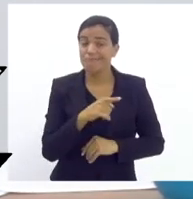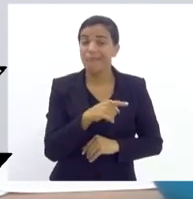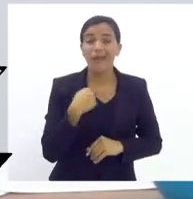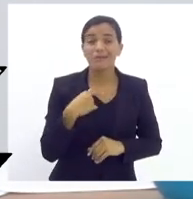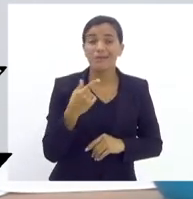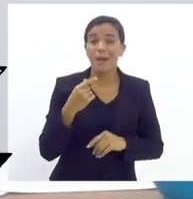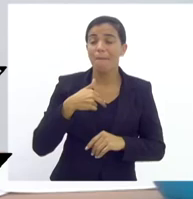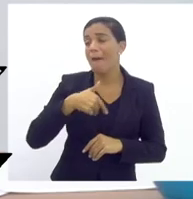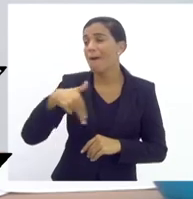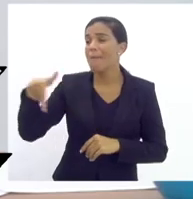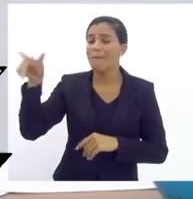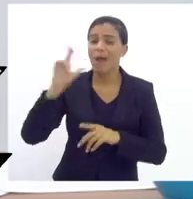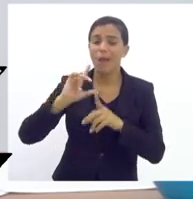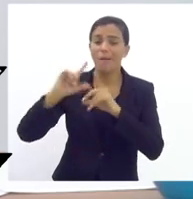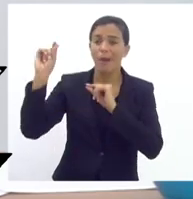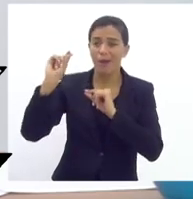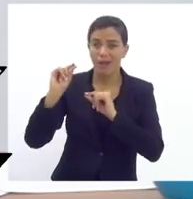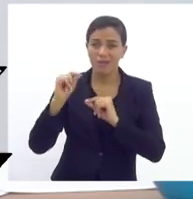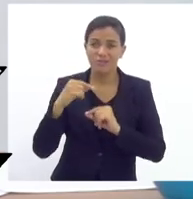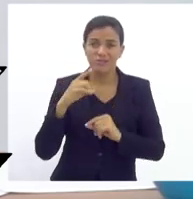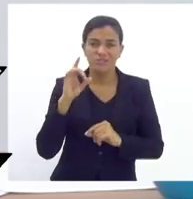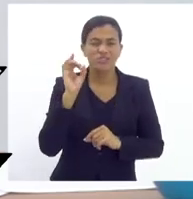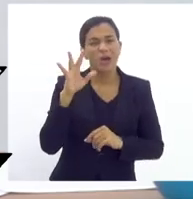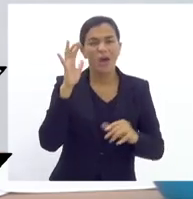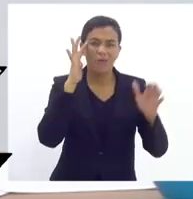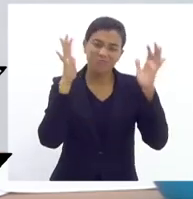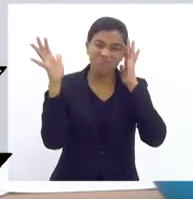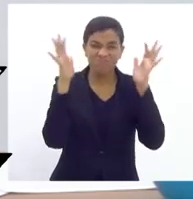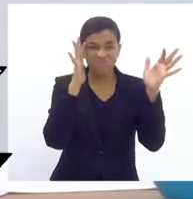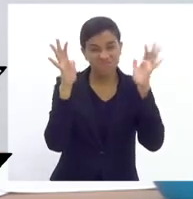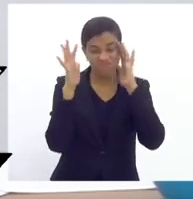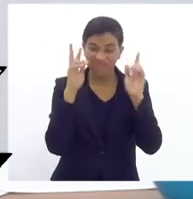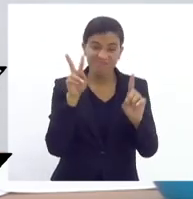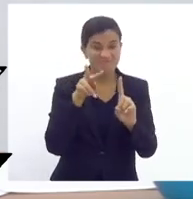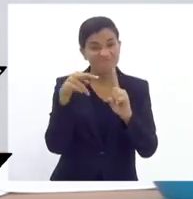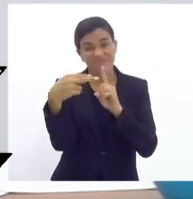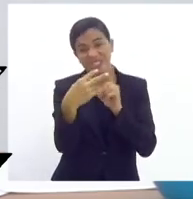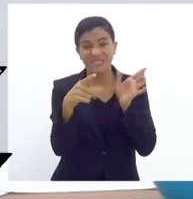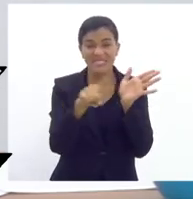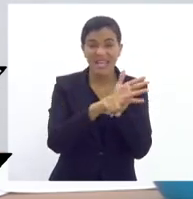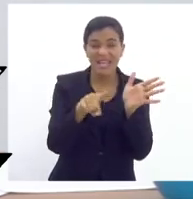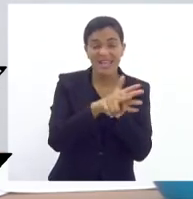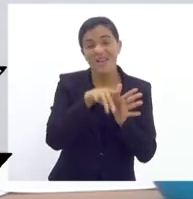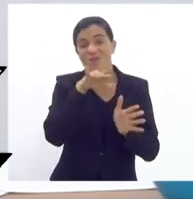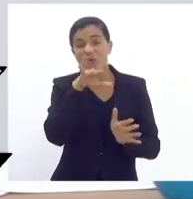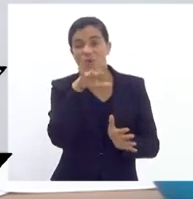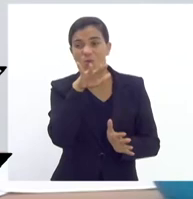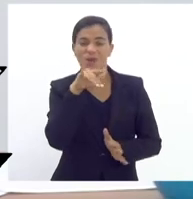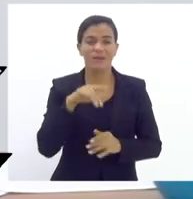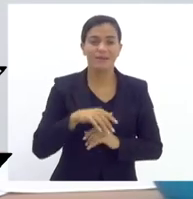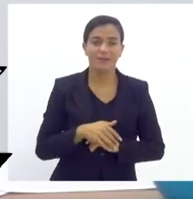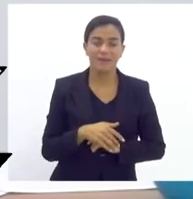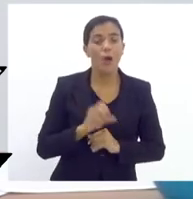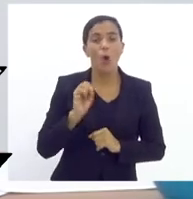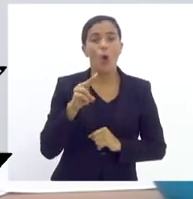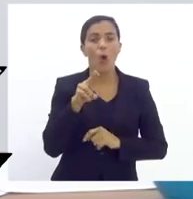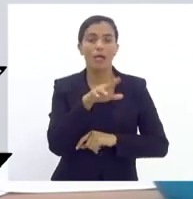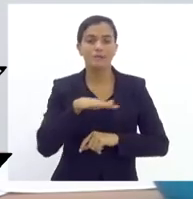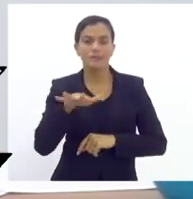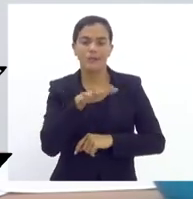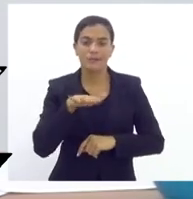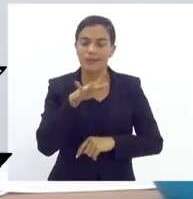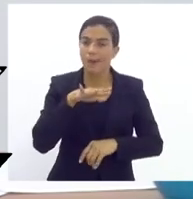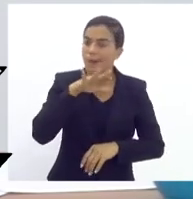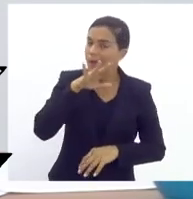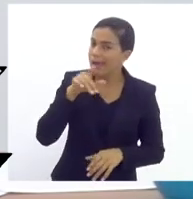saia daqui desse lugar apenas pensando perspectivas ruins né pensando o quanto que a situação é degradante